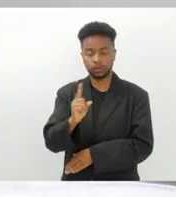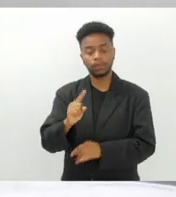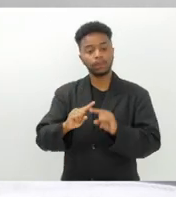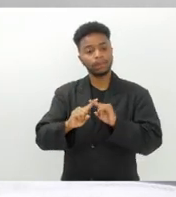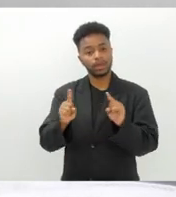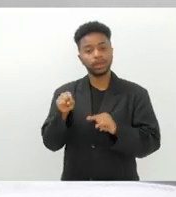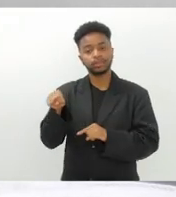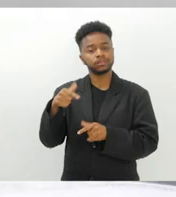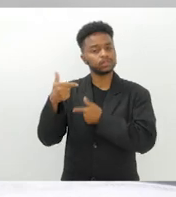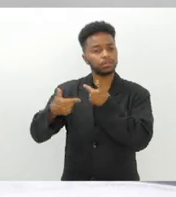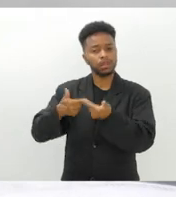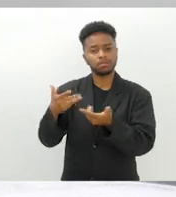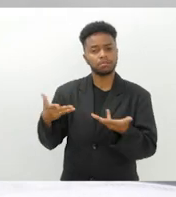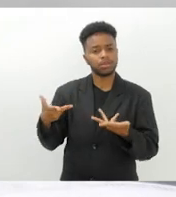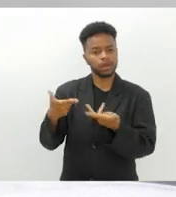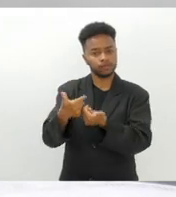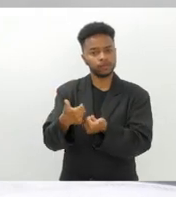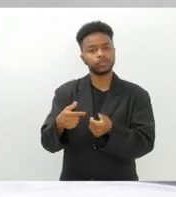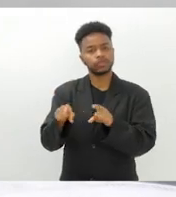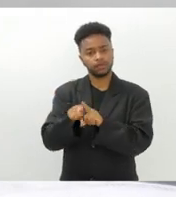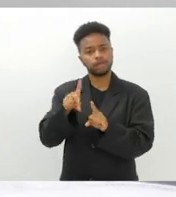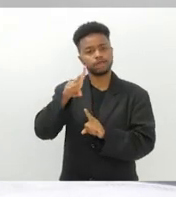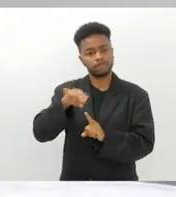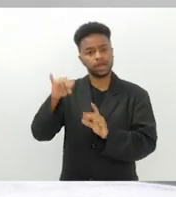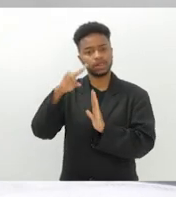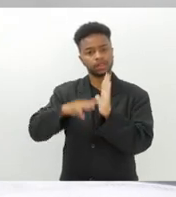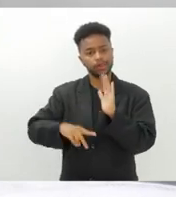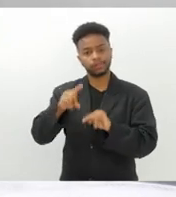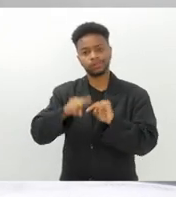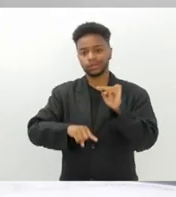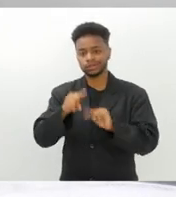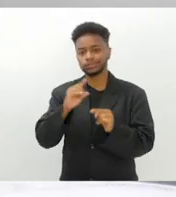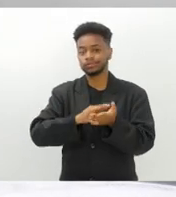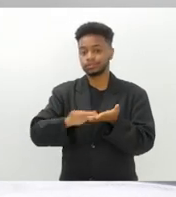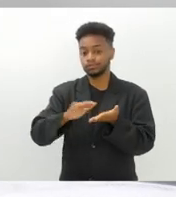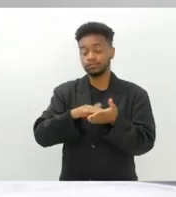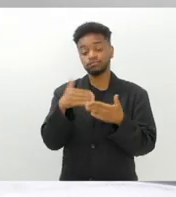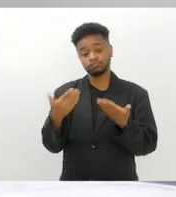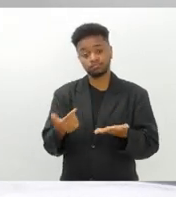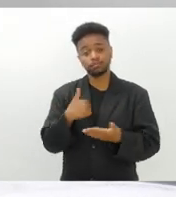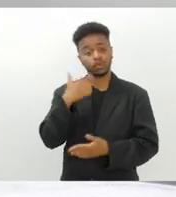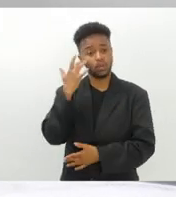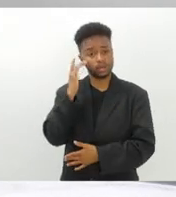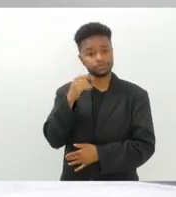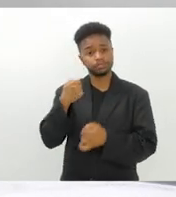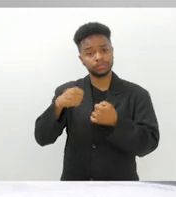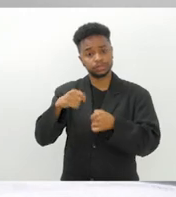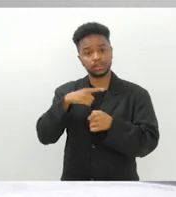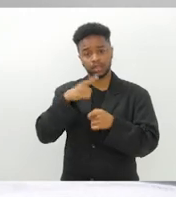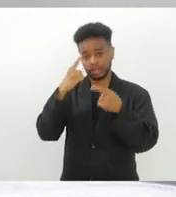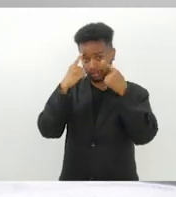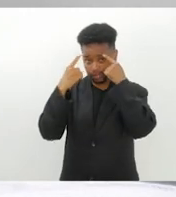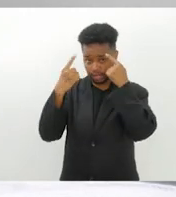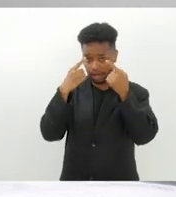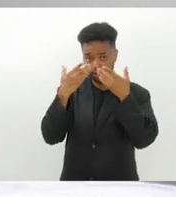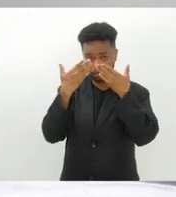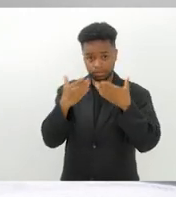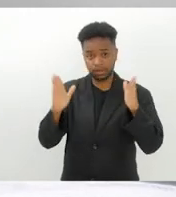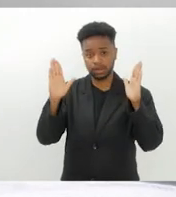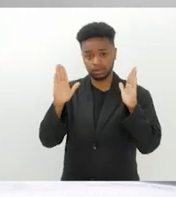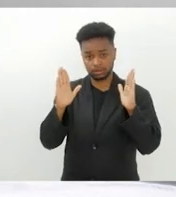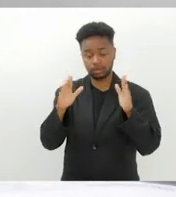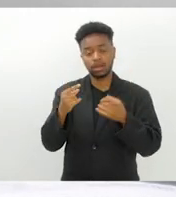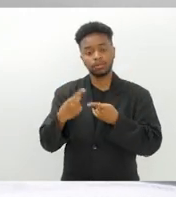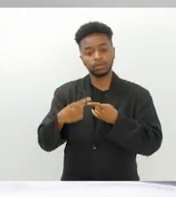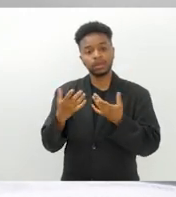esse trabalho maravilhoso e vai ler isso em braille. Então, acho que a gente tem que ter essa ideia mais ampla, né? A gente está querendo